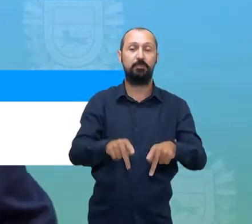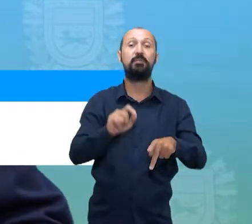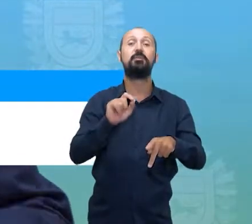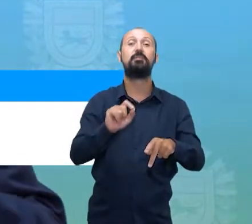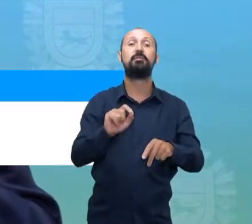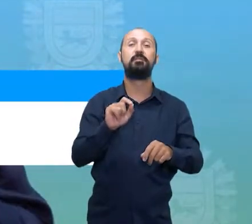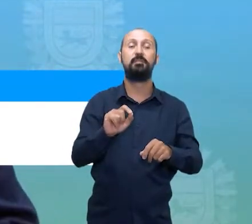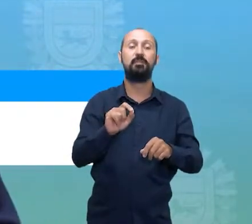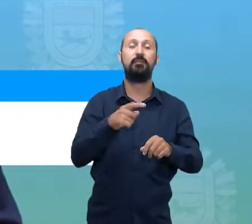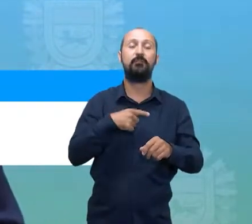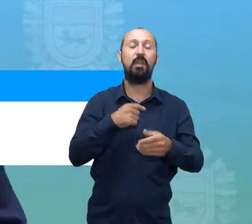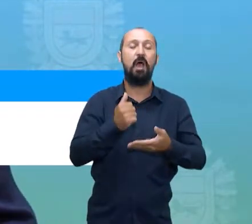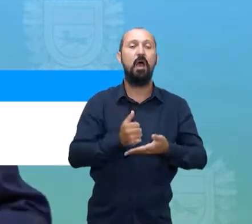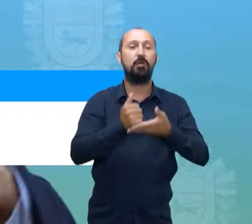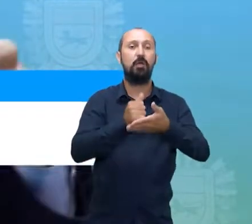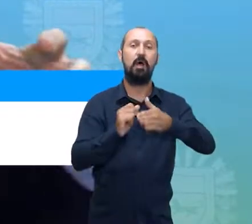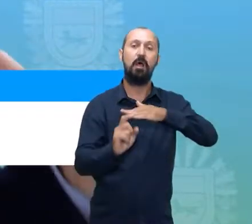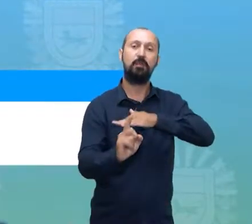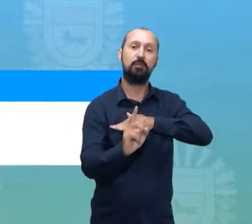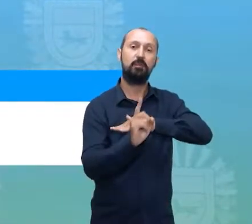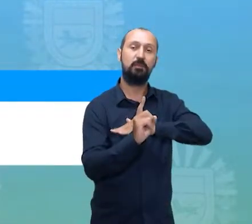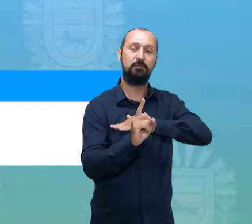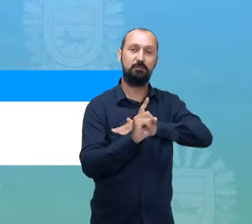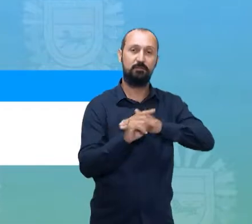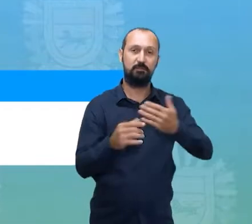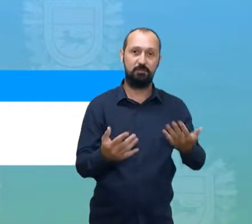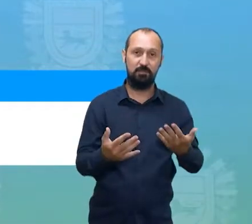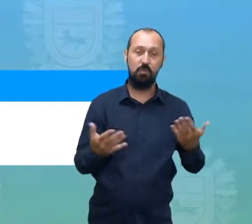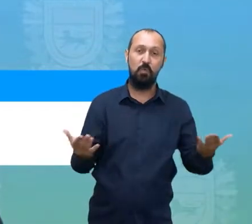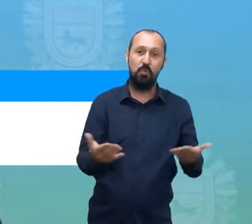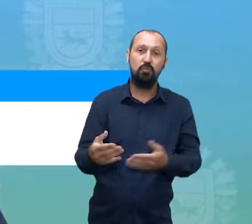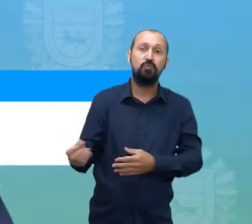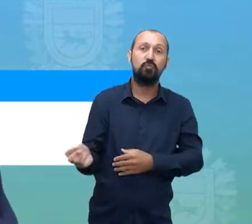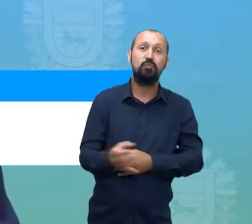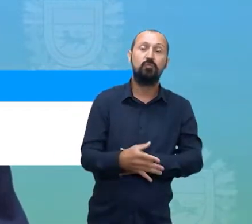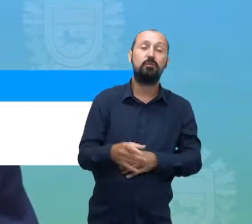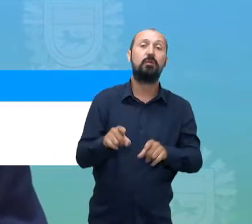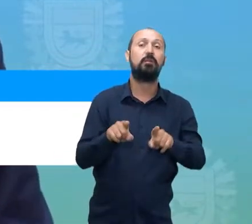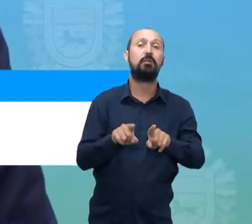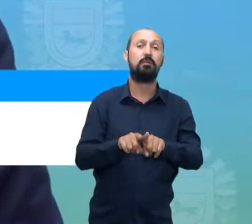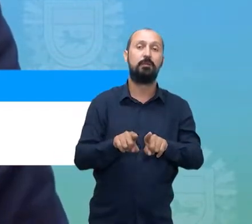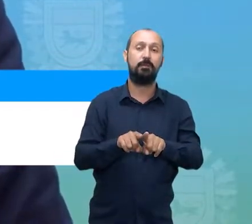venham a atender tanto a atualidade como